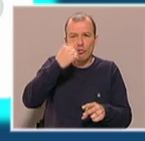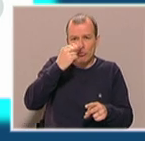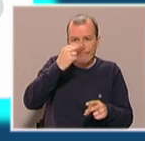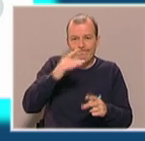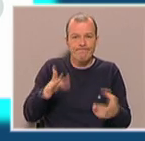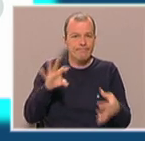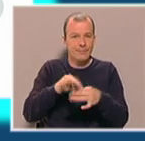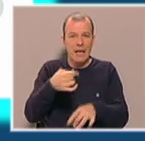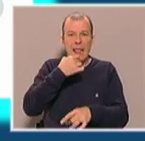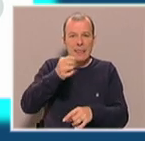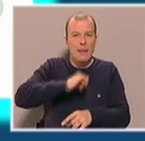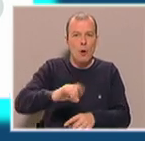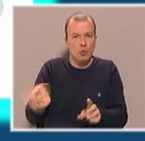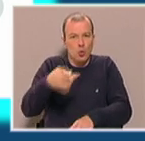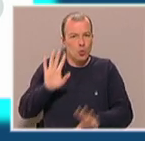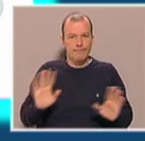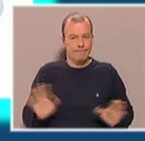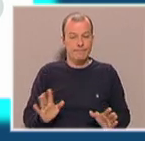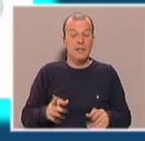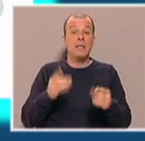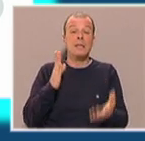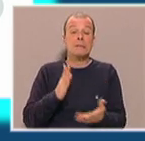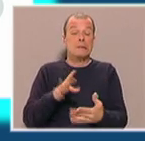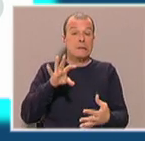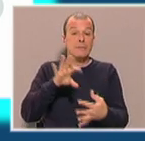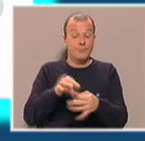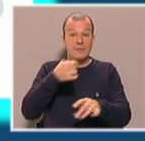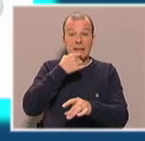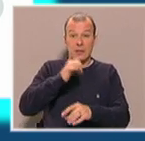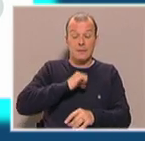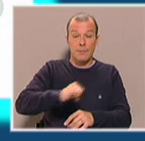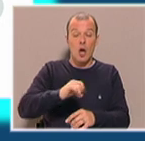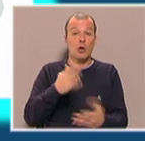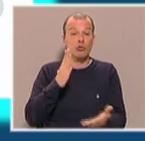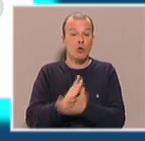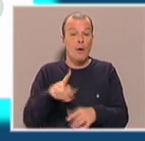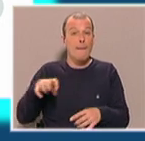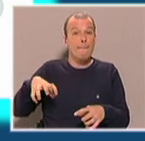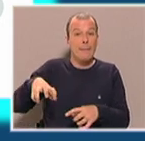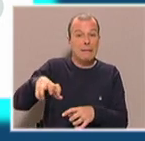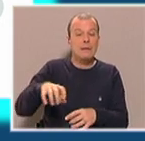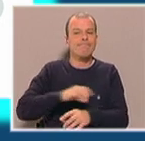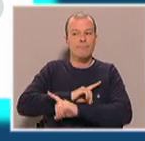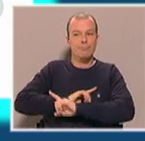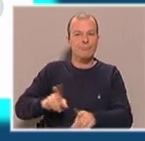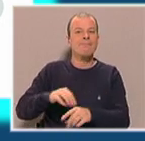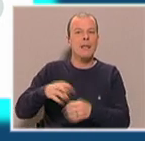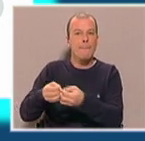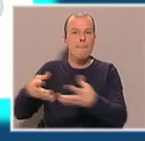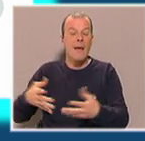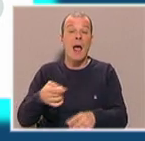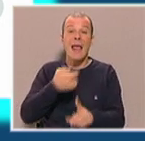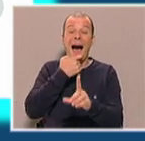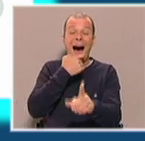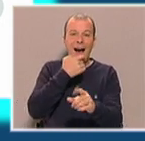com antibióticos. Os antibióticos atuam apenas sobre as bactérias, destruindo-as ou impedindo a sua reprodução, e necessitam de receita